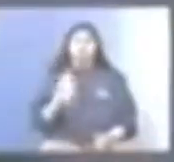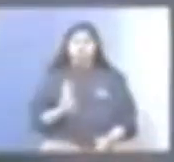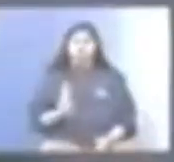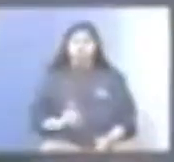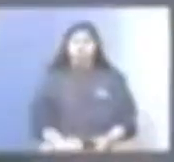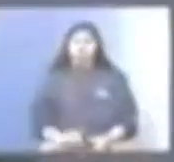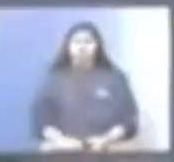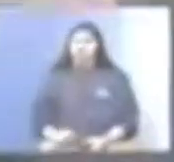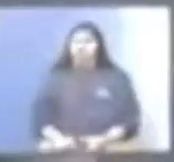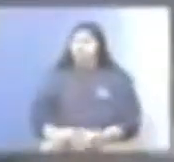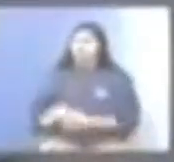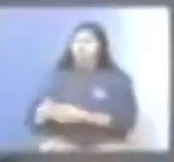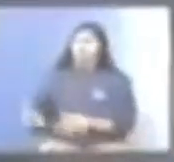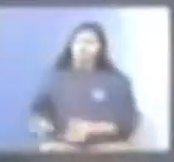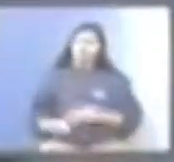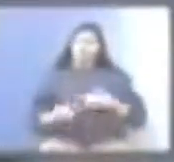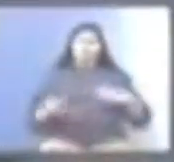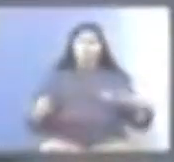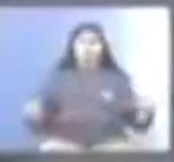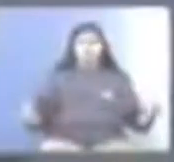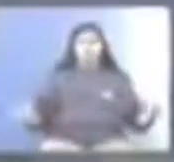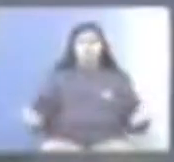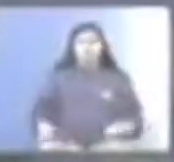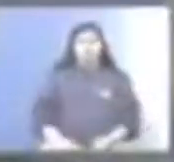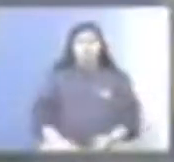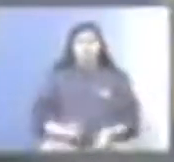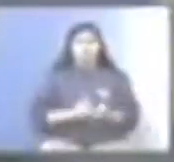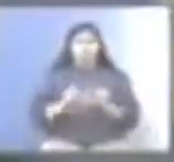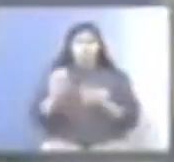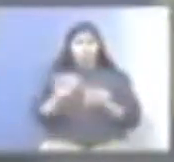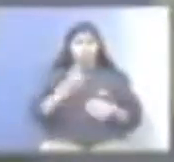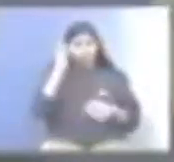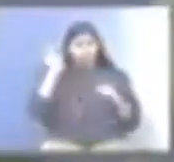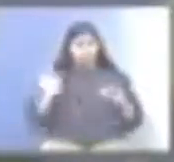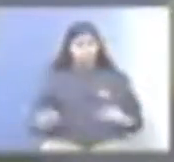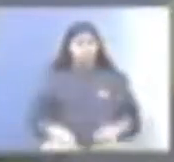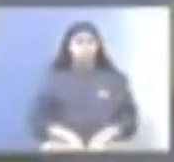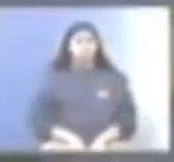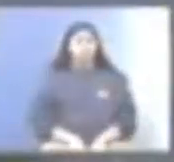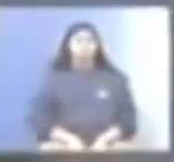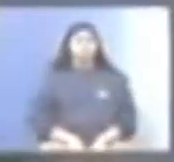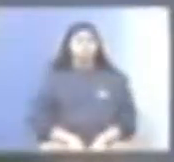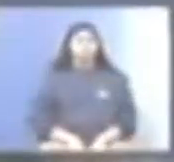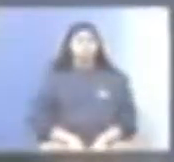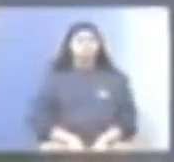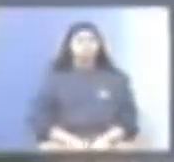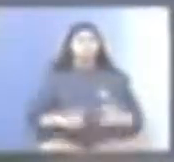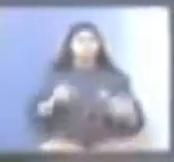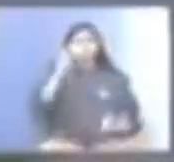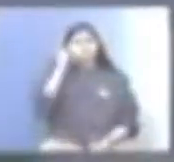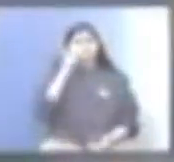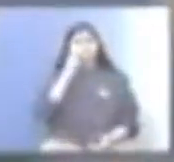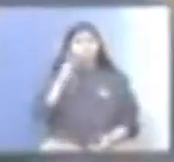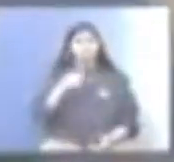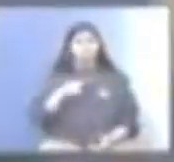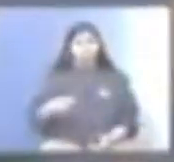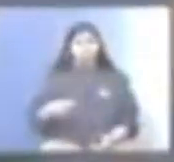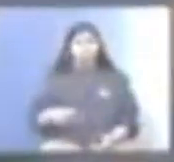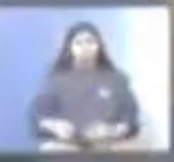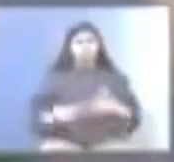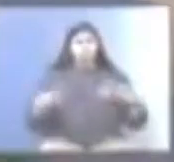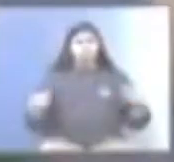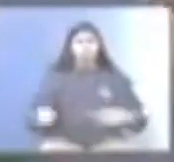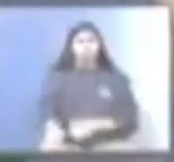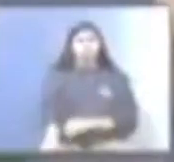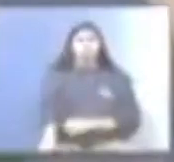vê o... E ele fica feliz, feliz, feliz. E quando é para você olhar os seus defeitos, ele vira